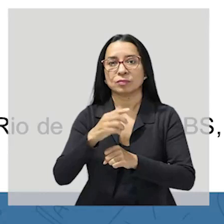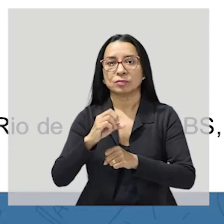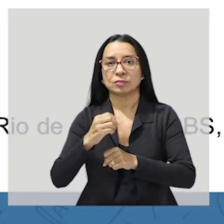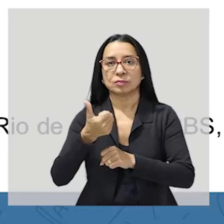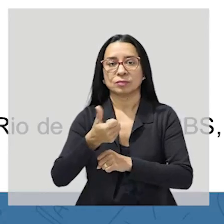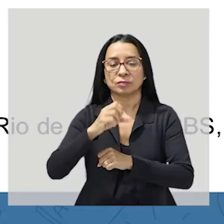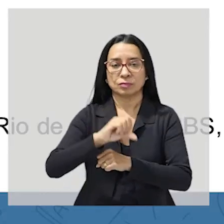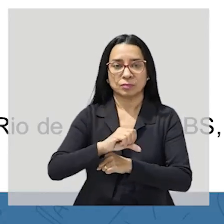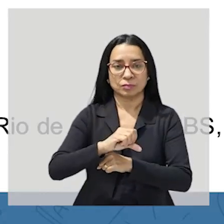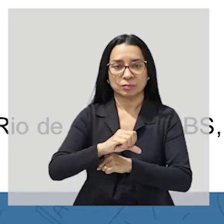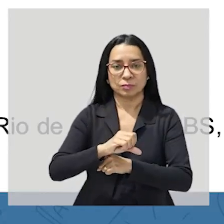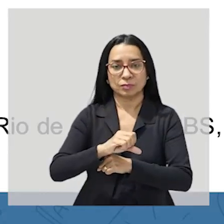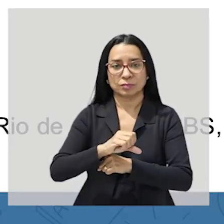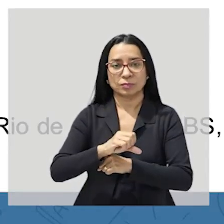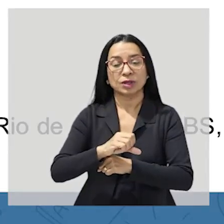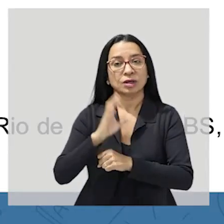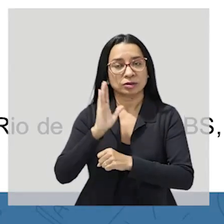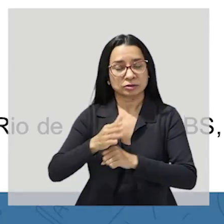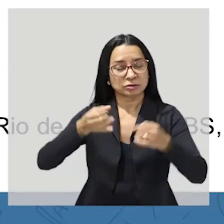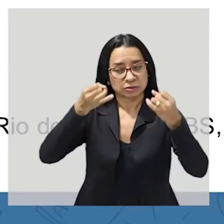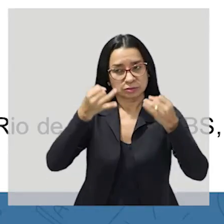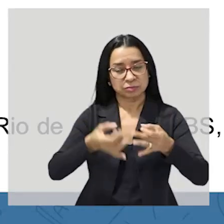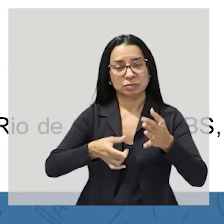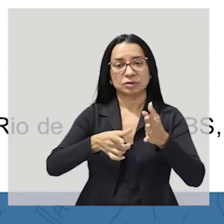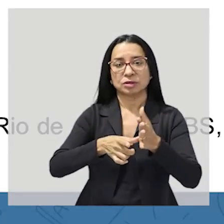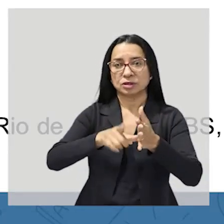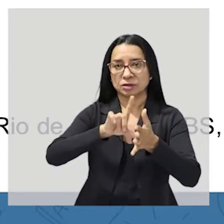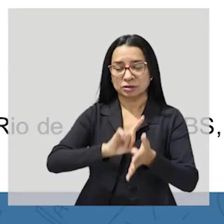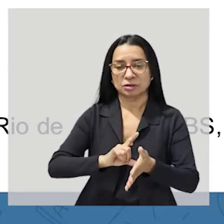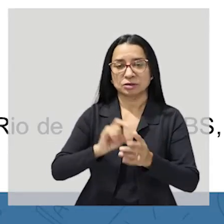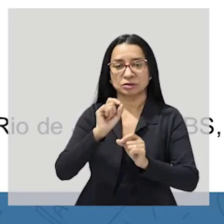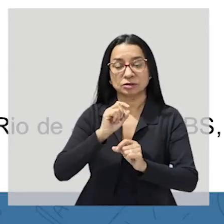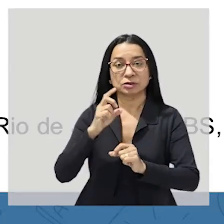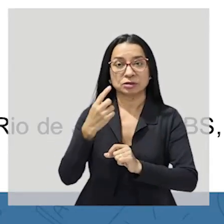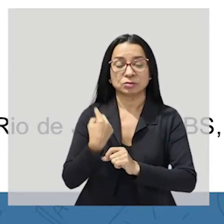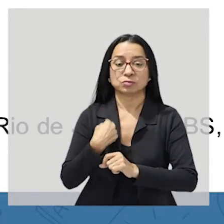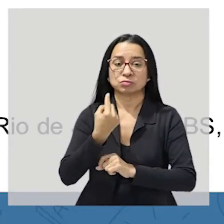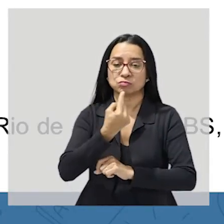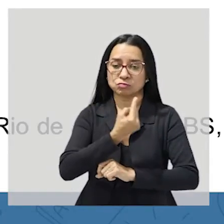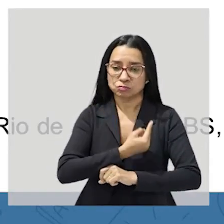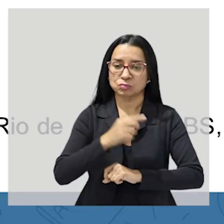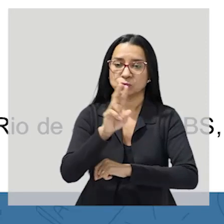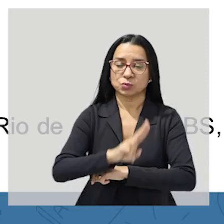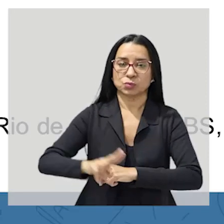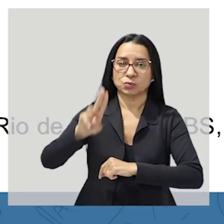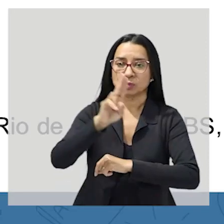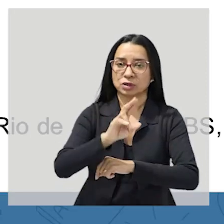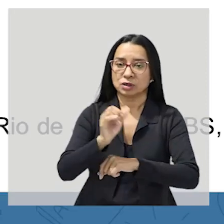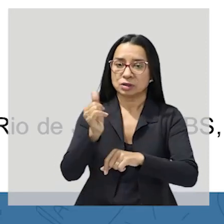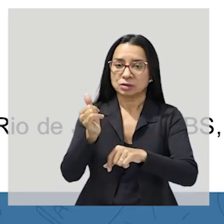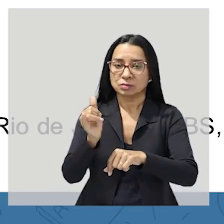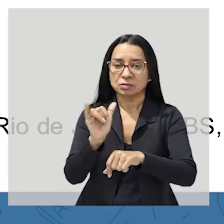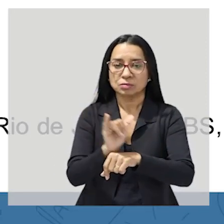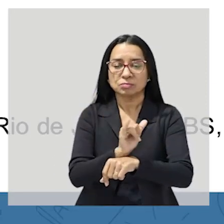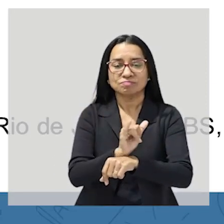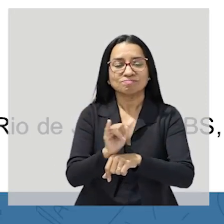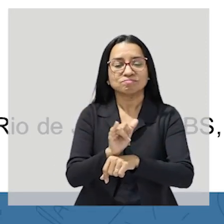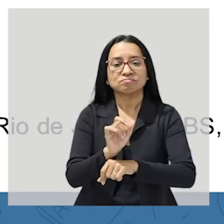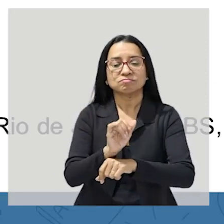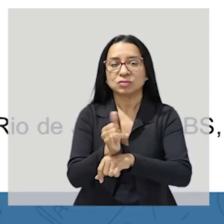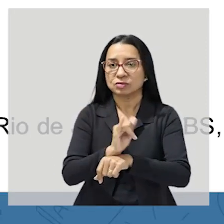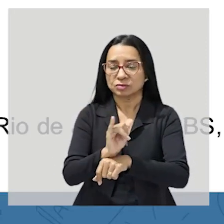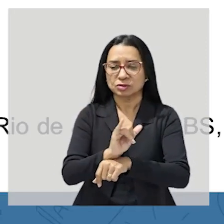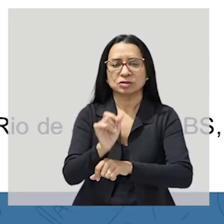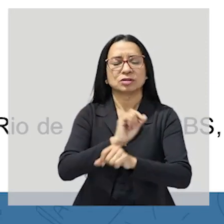falando nas aulas anteriores que a gente está utilizando uma estratégia de prova que é, primeiramente, analisar o comando da questão, tá?